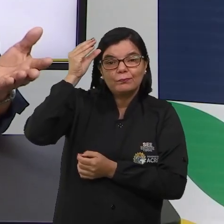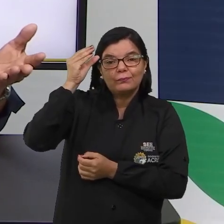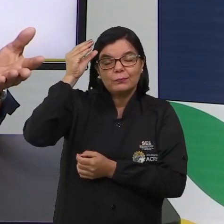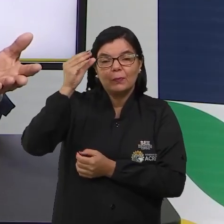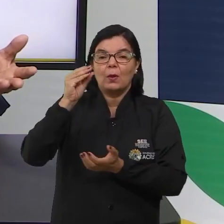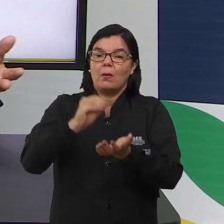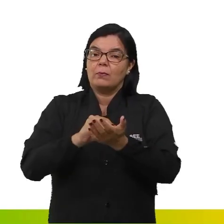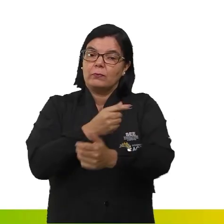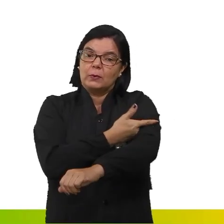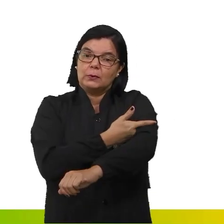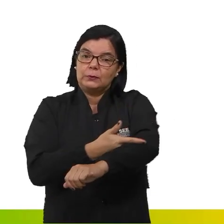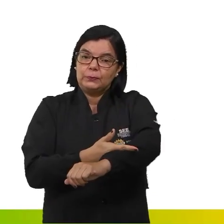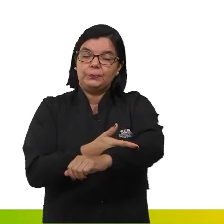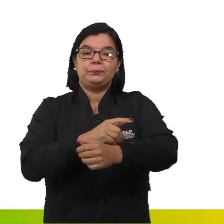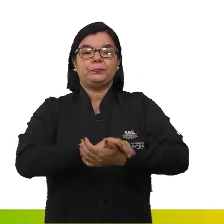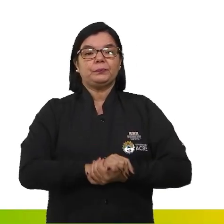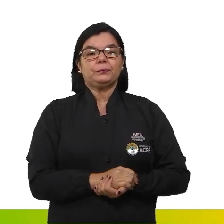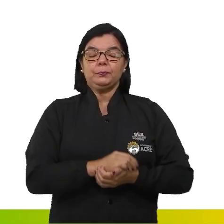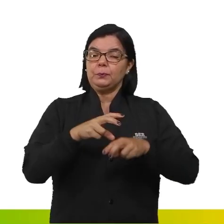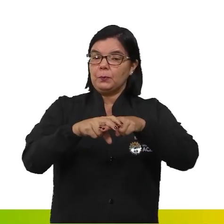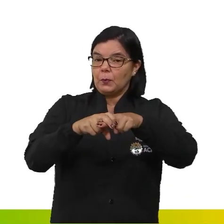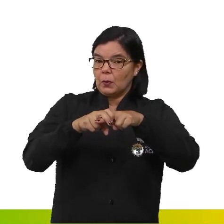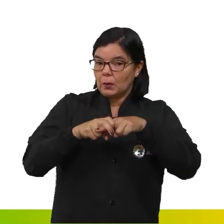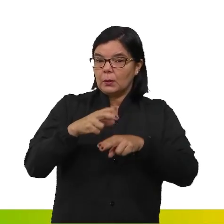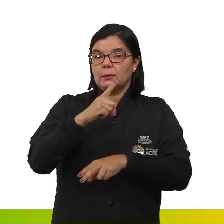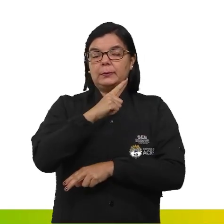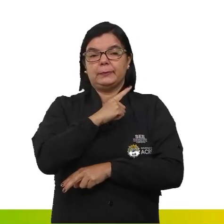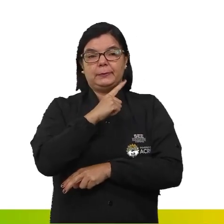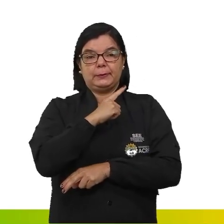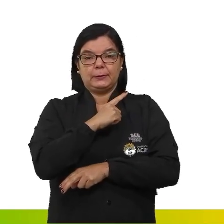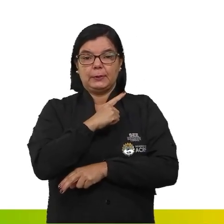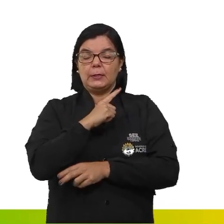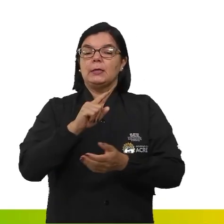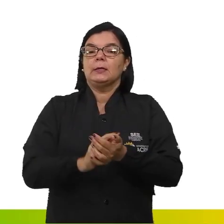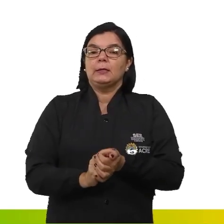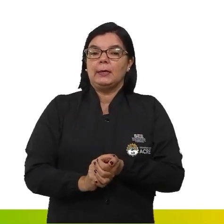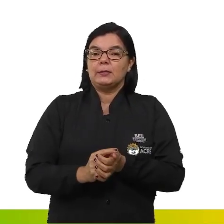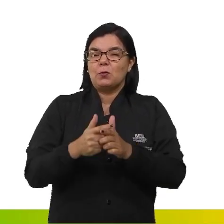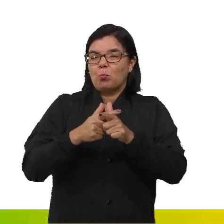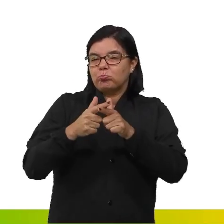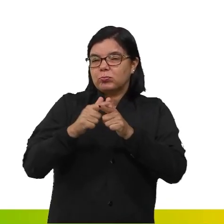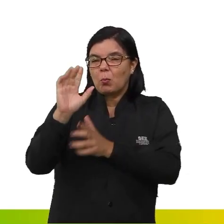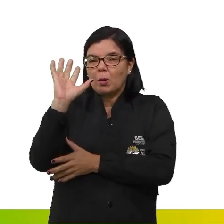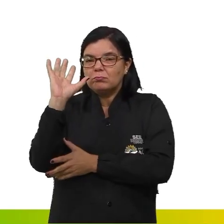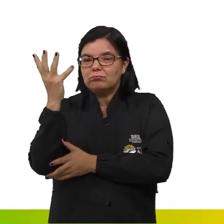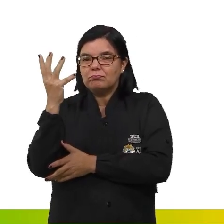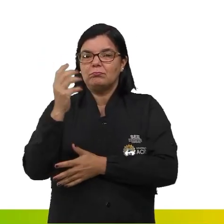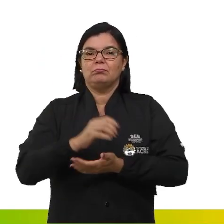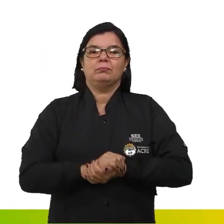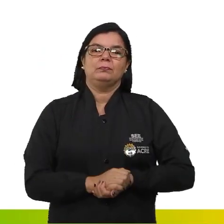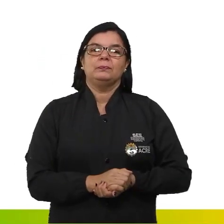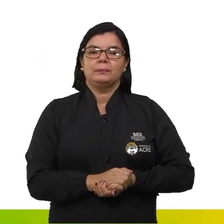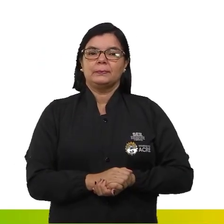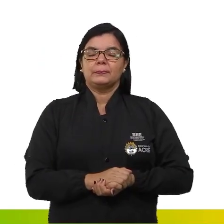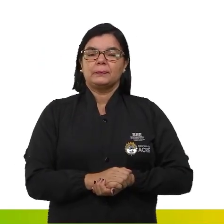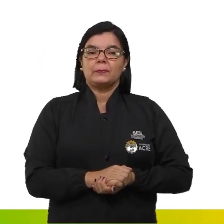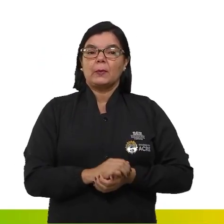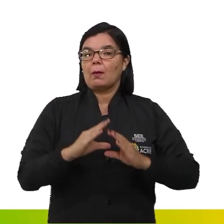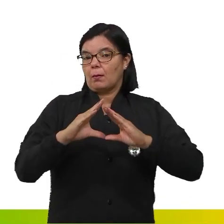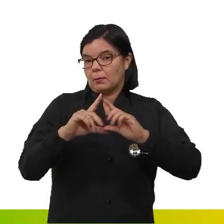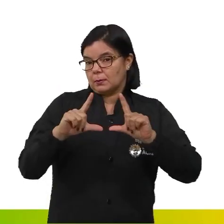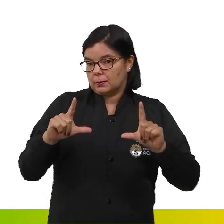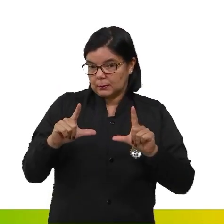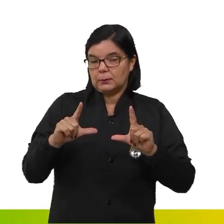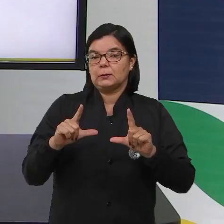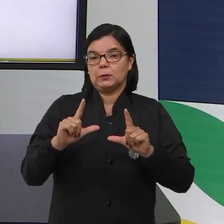de educação, na verdade. Por isso que nós temos essa famosa crise climática. Bom, é claro que